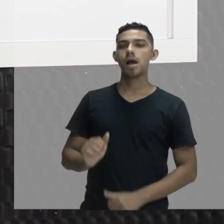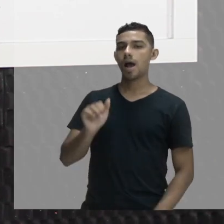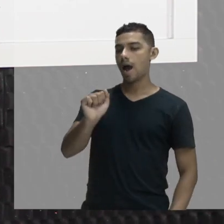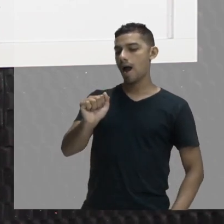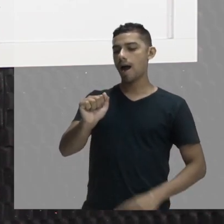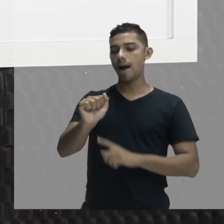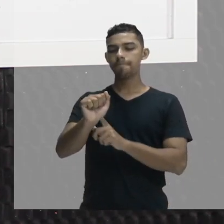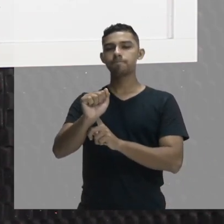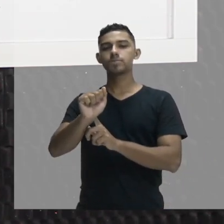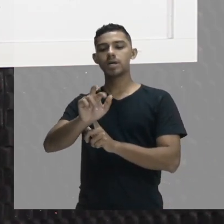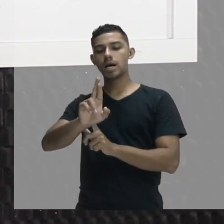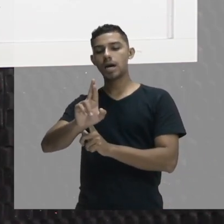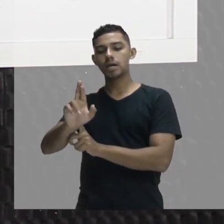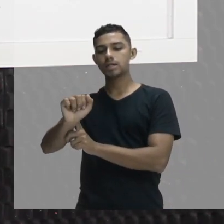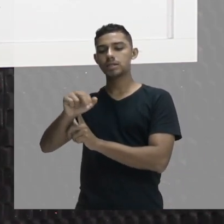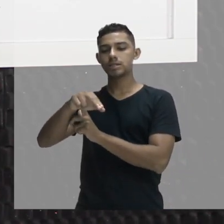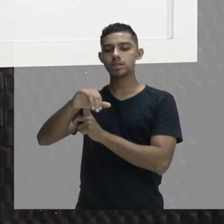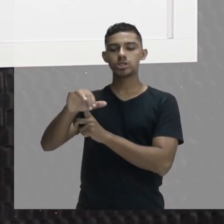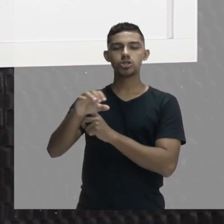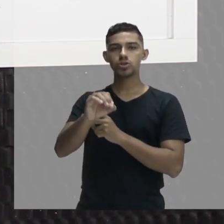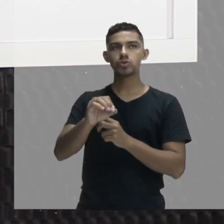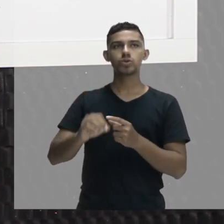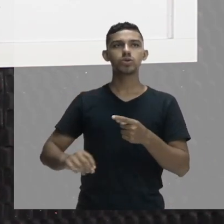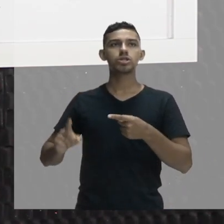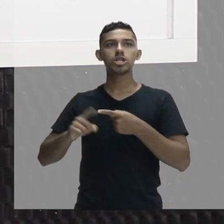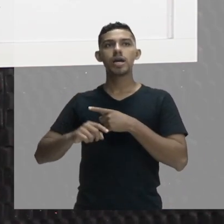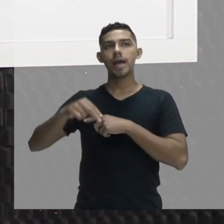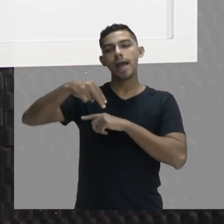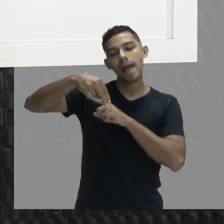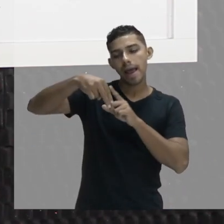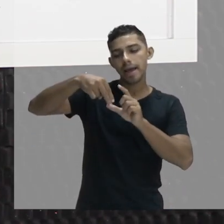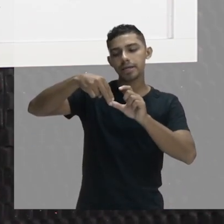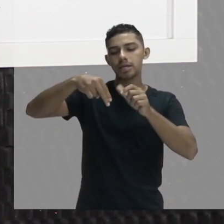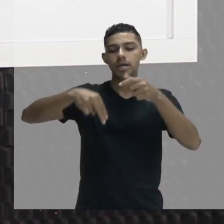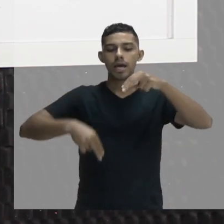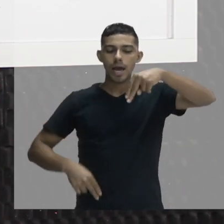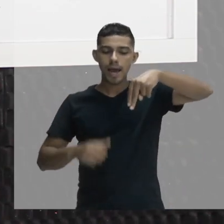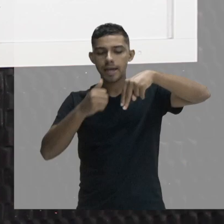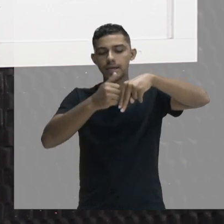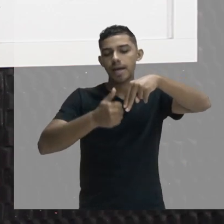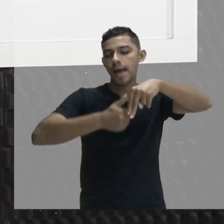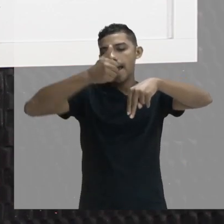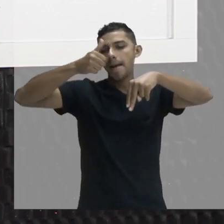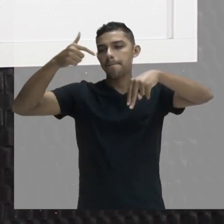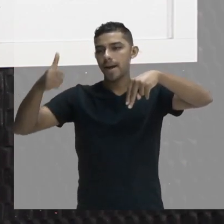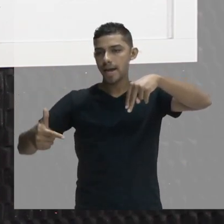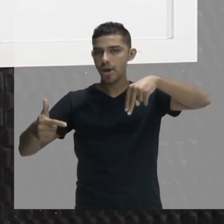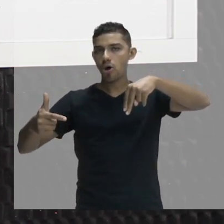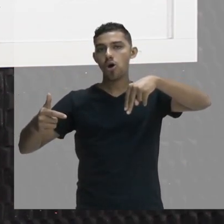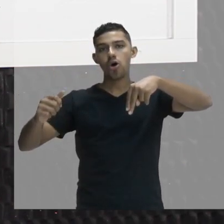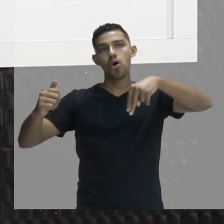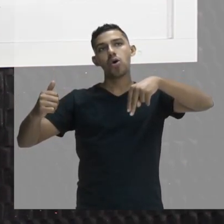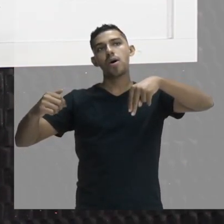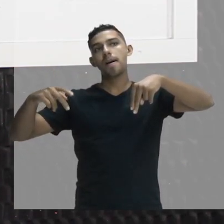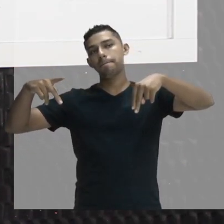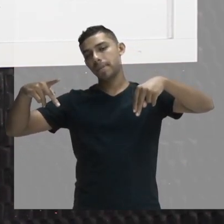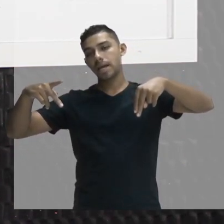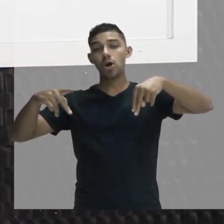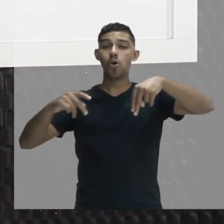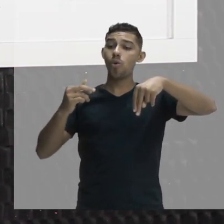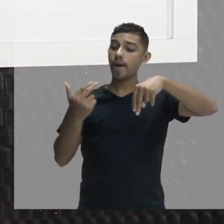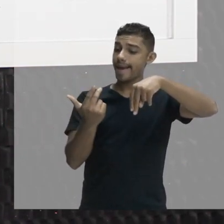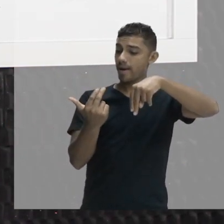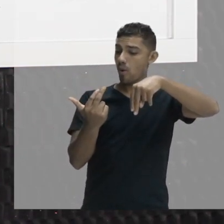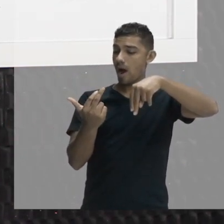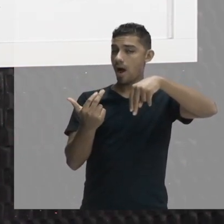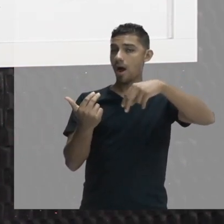P a P, né? Esse N aqui, ele é sempre maior ou igual a P. Mais gente para